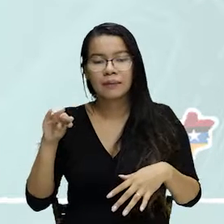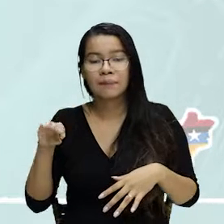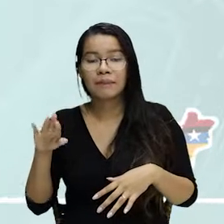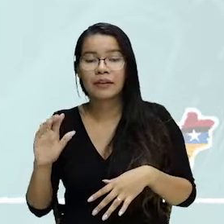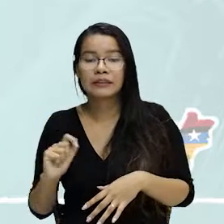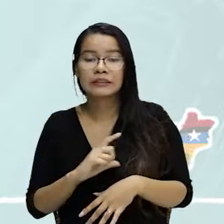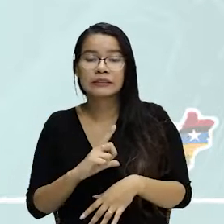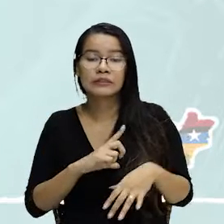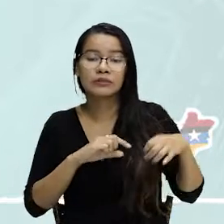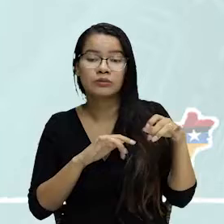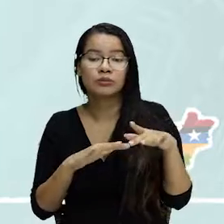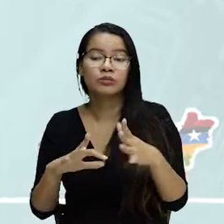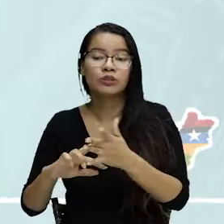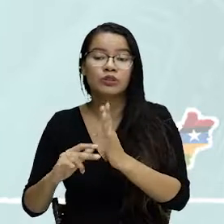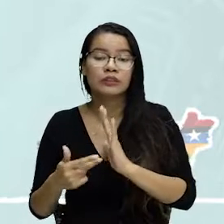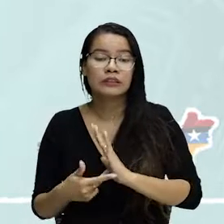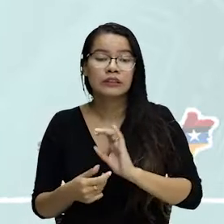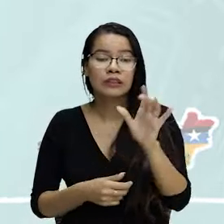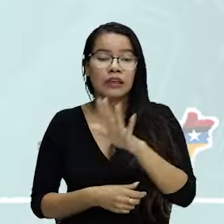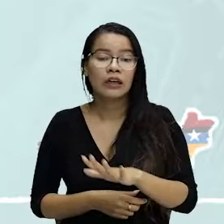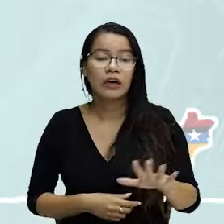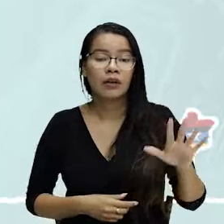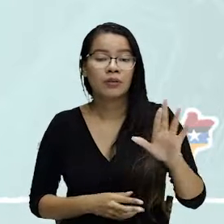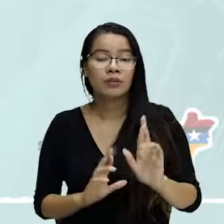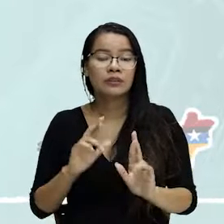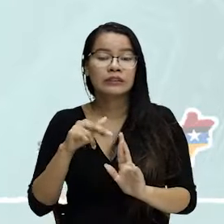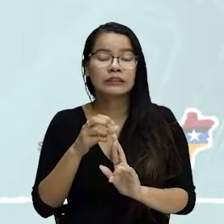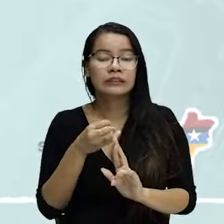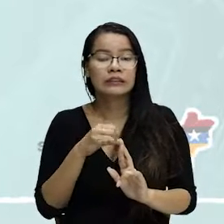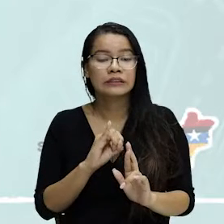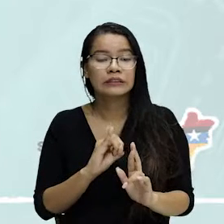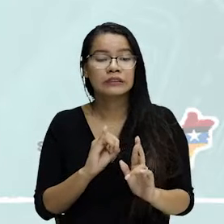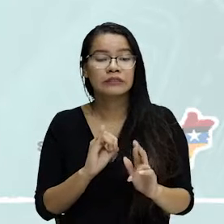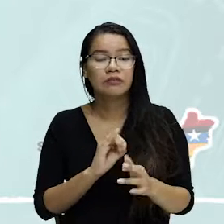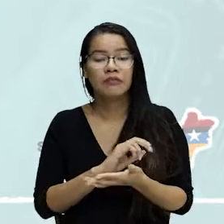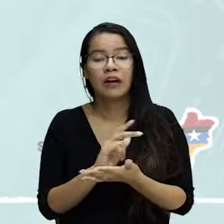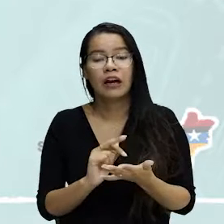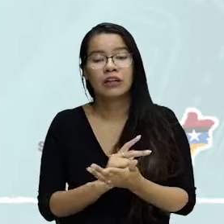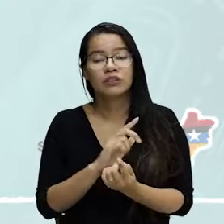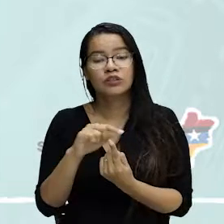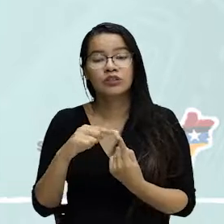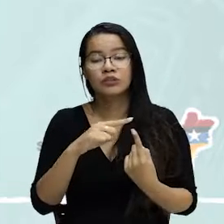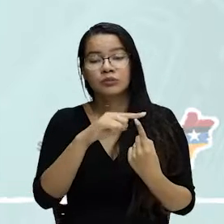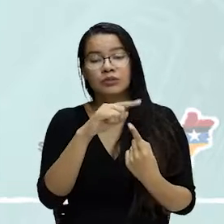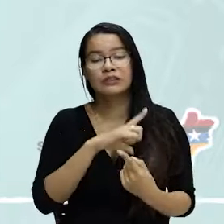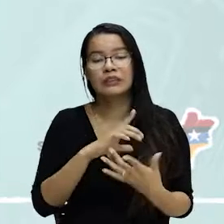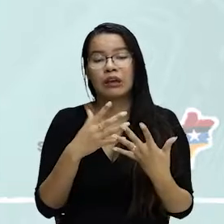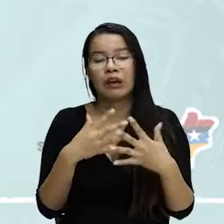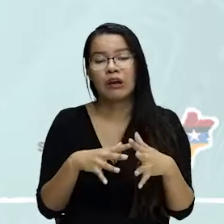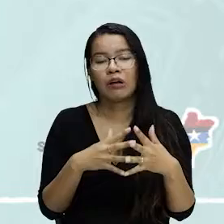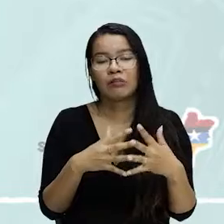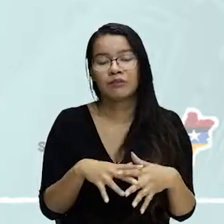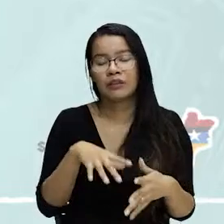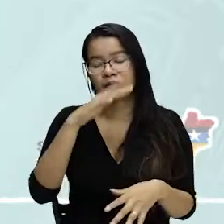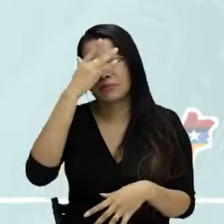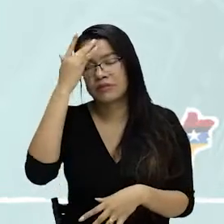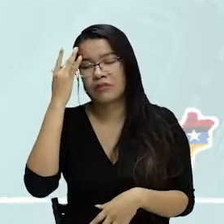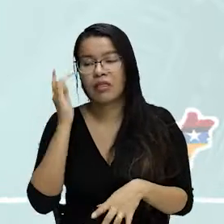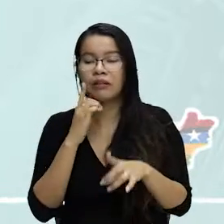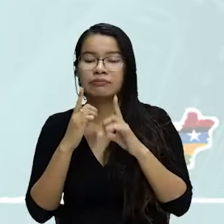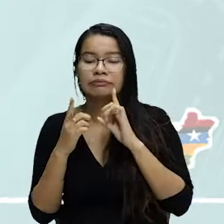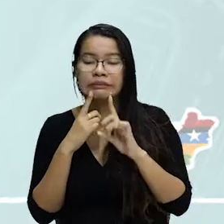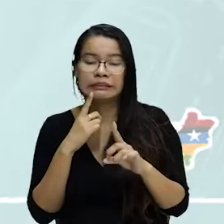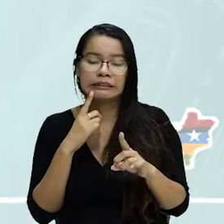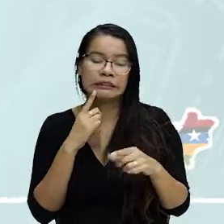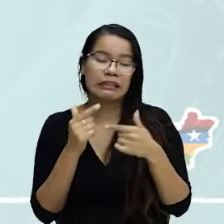se designa em diversos tipos de teatro, né? Há um conflito, os personagens discutem, eles brigam.